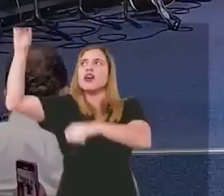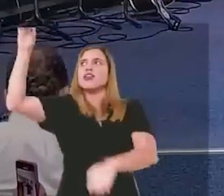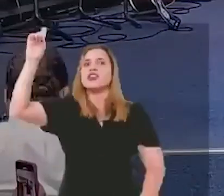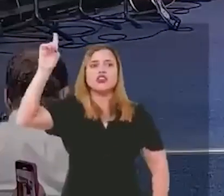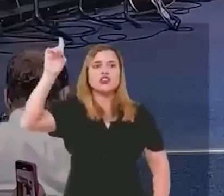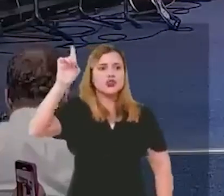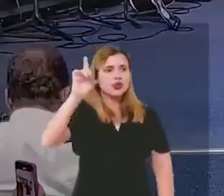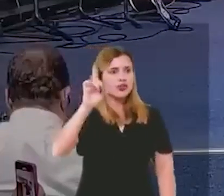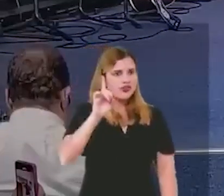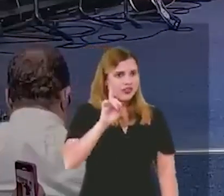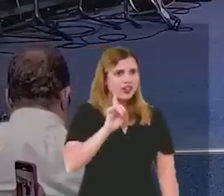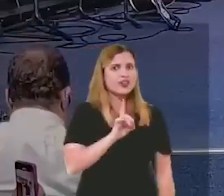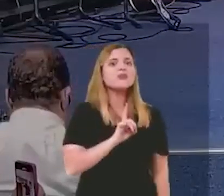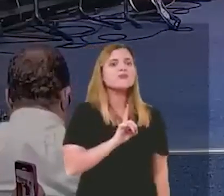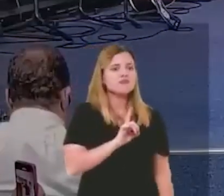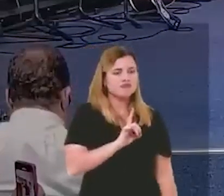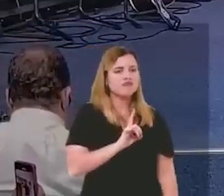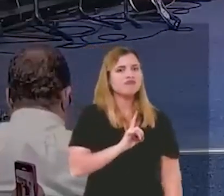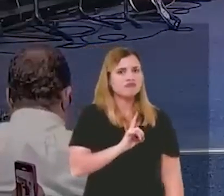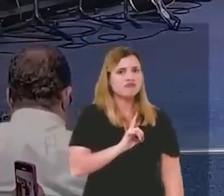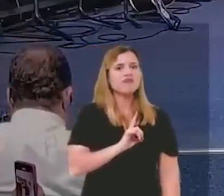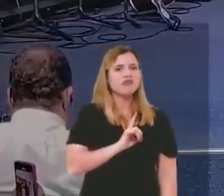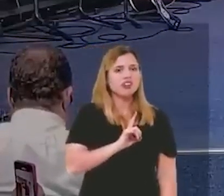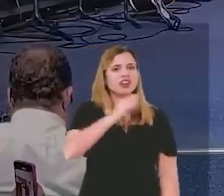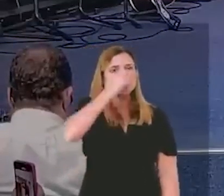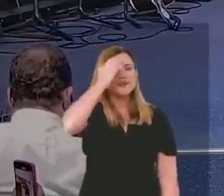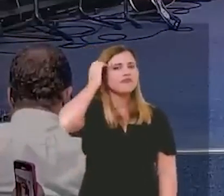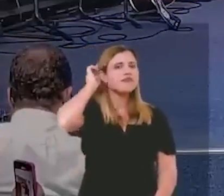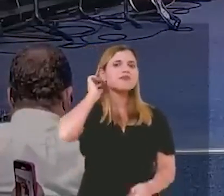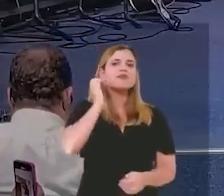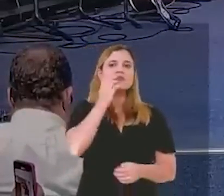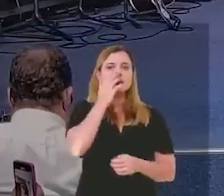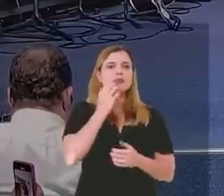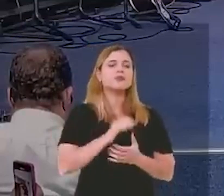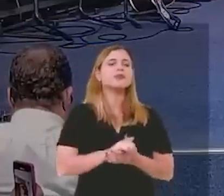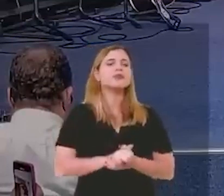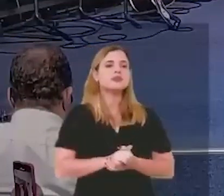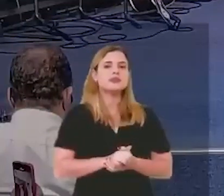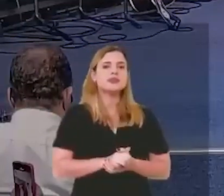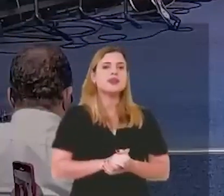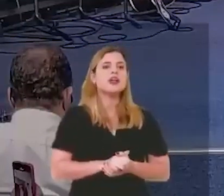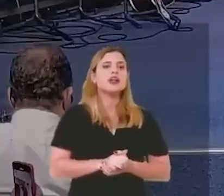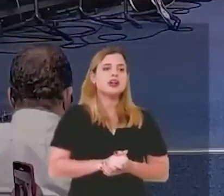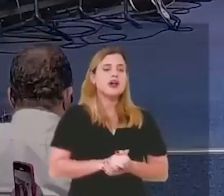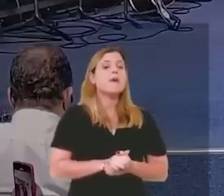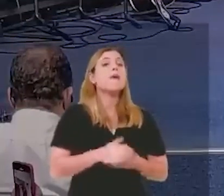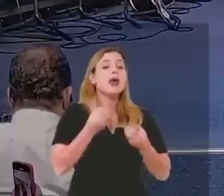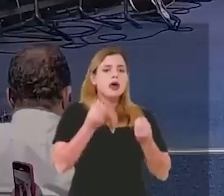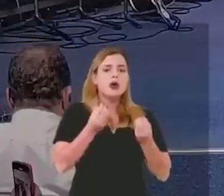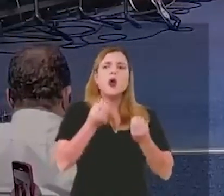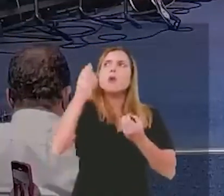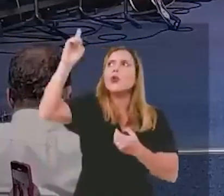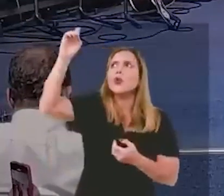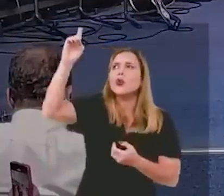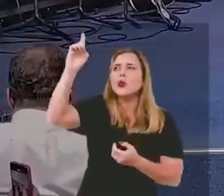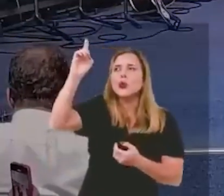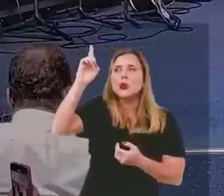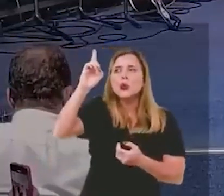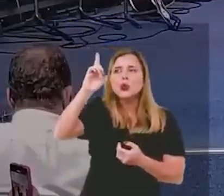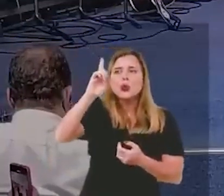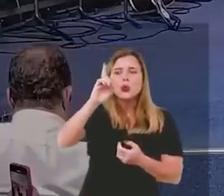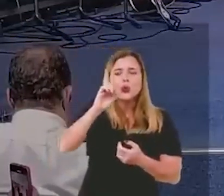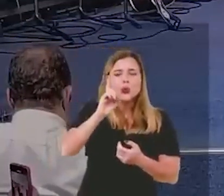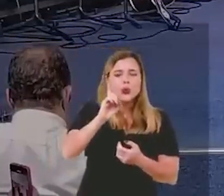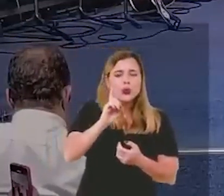céus não podem conter ele. Ele foi se esvaziando, e se esvaziando, e se esvaziando, e se esvaziando. E se esvaziando, e se esvaziando, a ponto de se transformar um